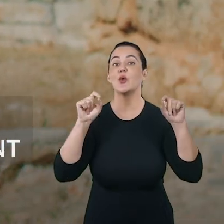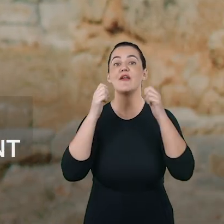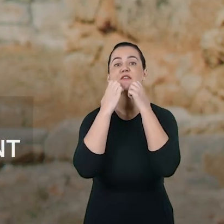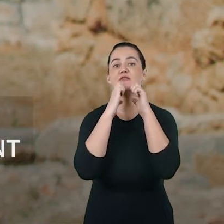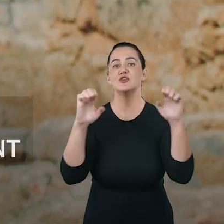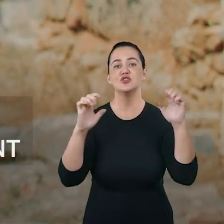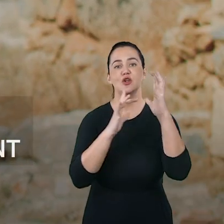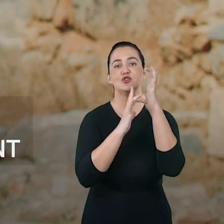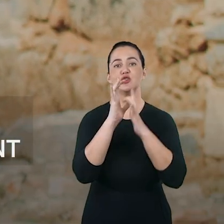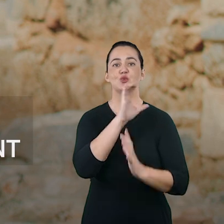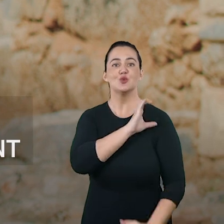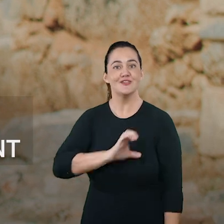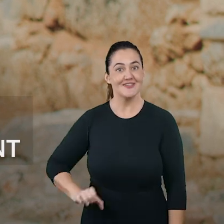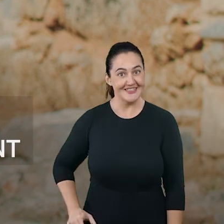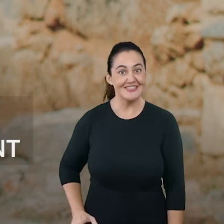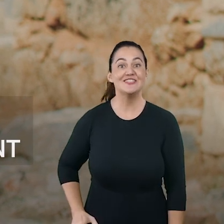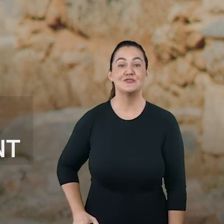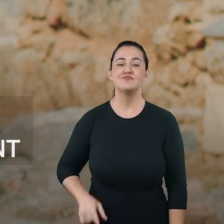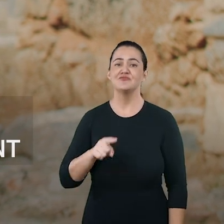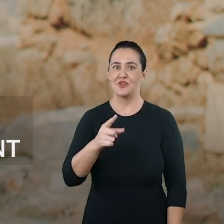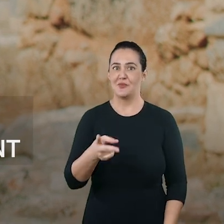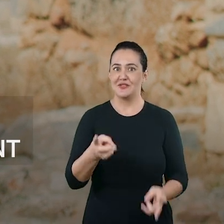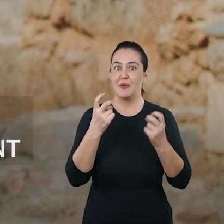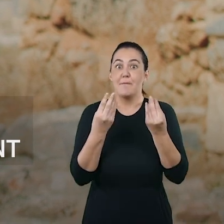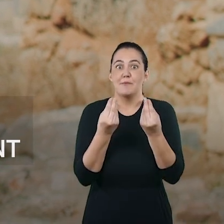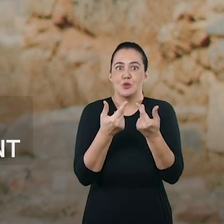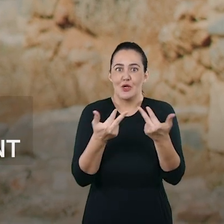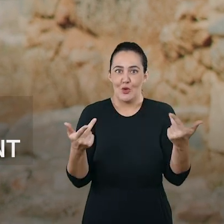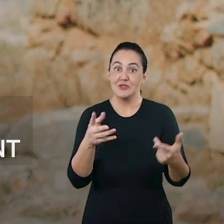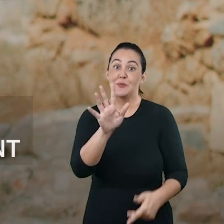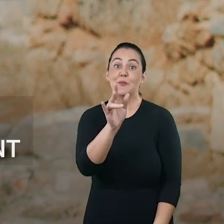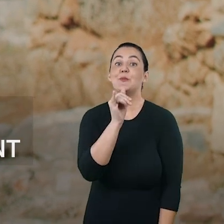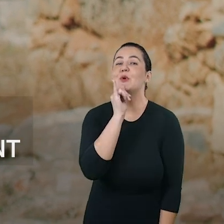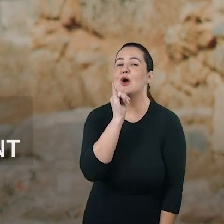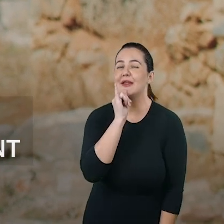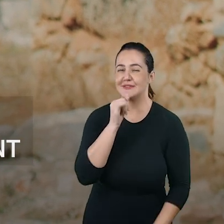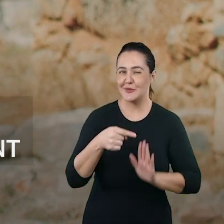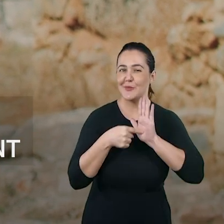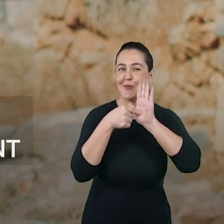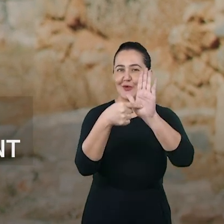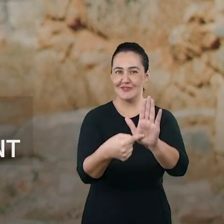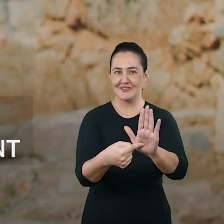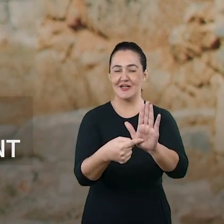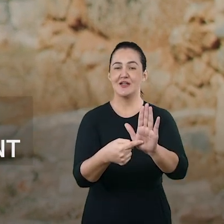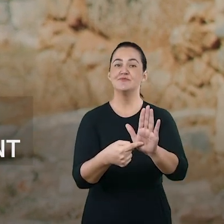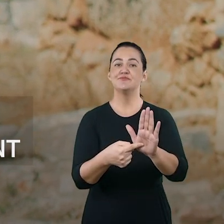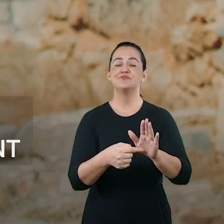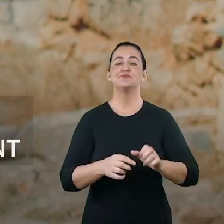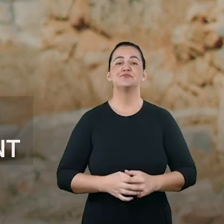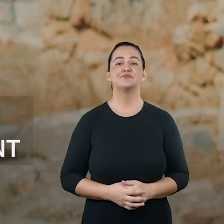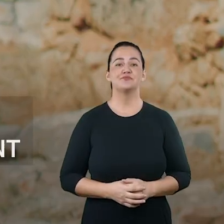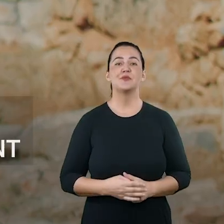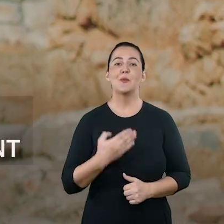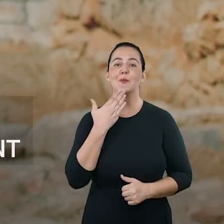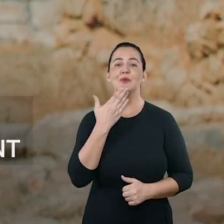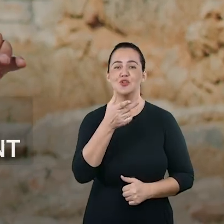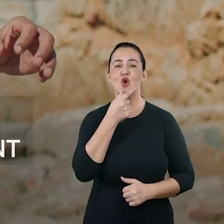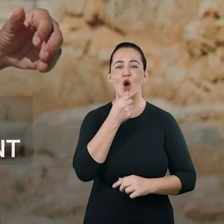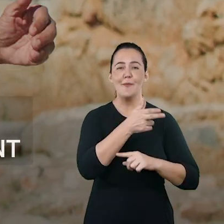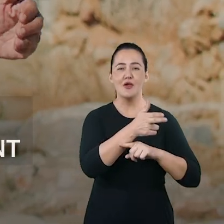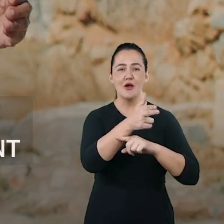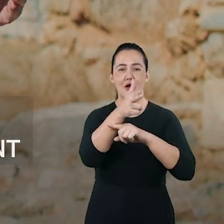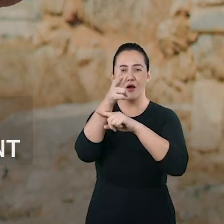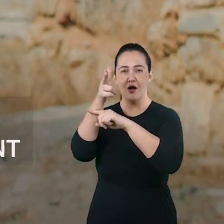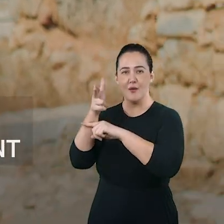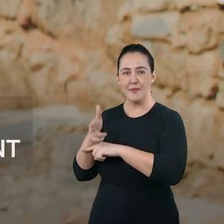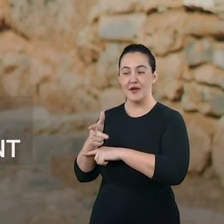você vai ver nesse programa de hoje. E quer já um exemplo para a gente começar com o pé direito o nosso diálogo aqui? Eu vou pedir o Vacian para mostrar